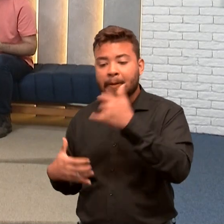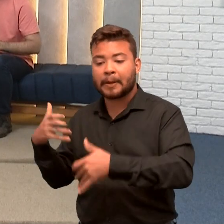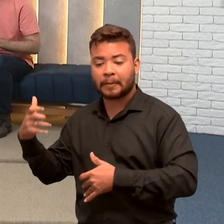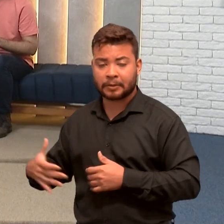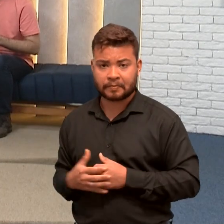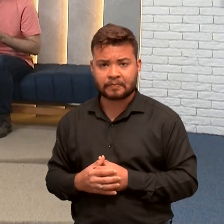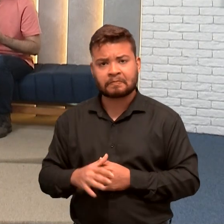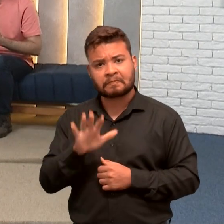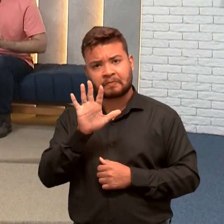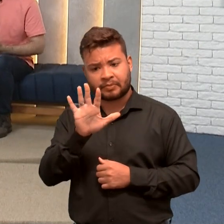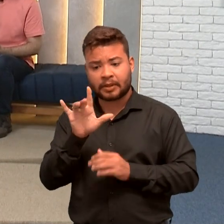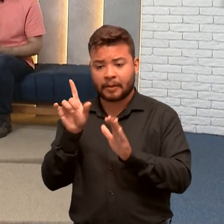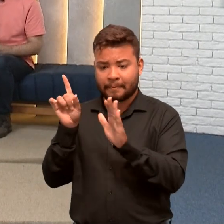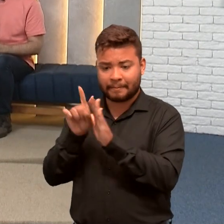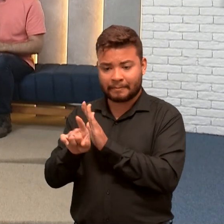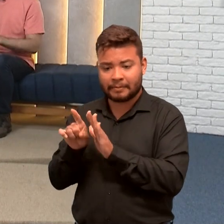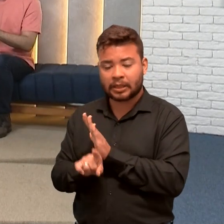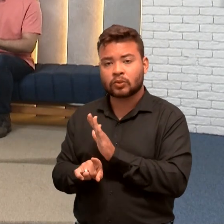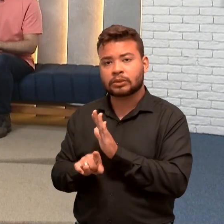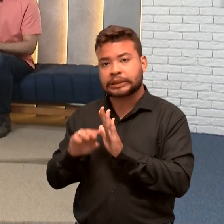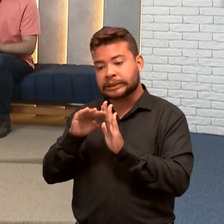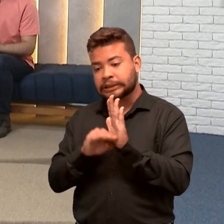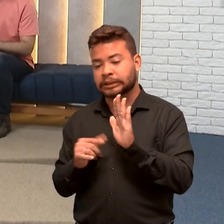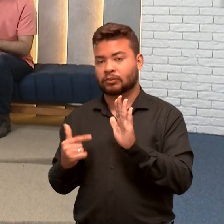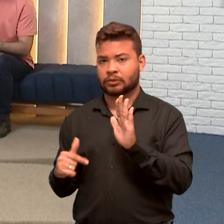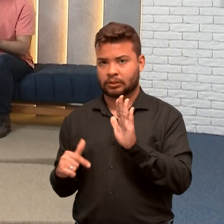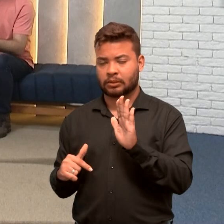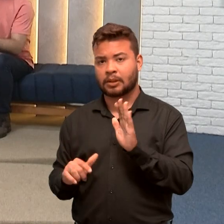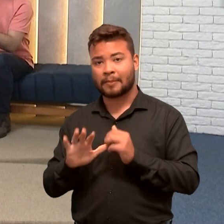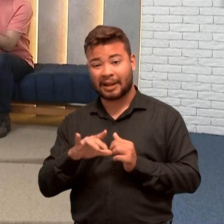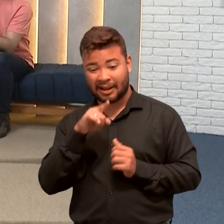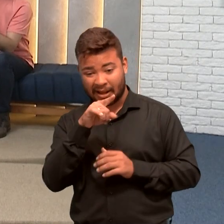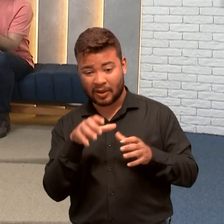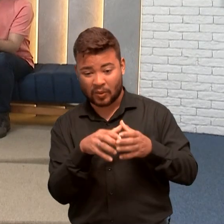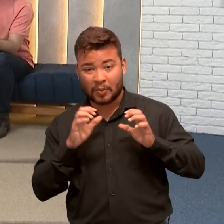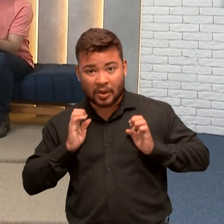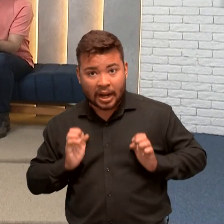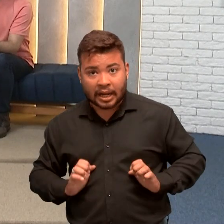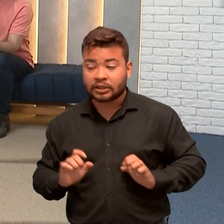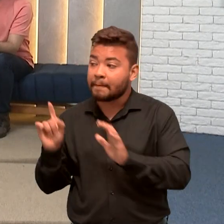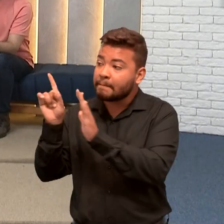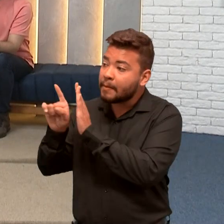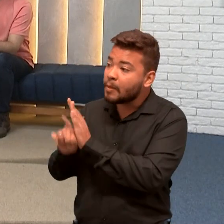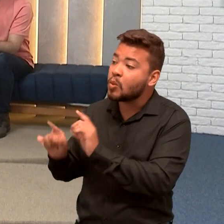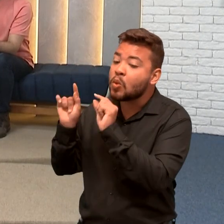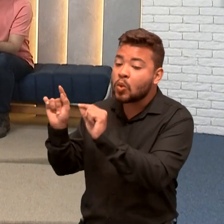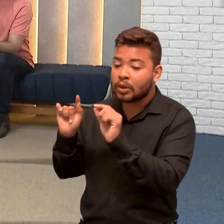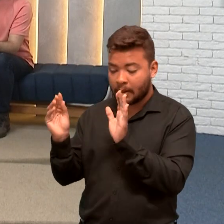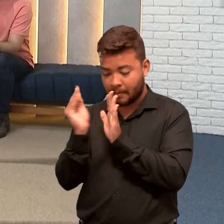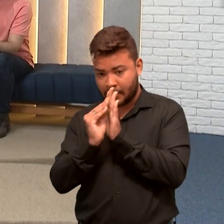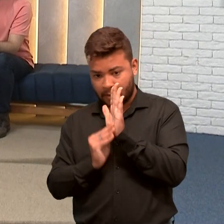especificamente as perguntas a gente não tem. Quando passa pelo comitê é necessário ter, inclusive, as perguntas que serão abordadas a